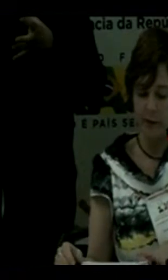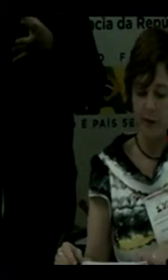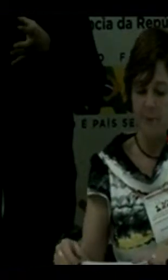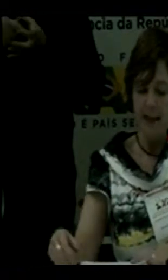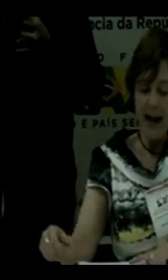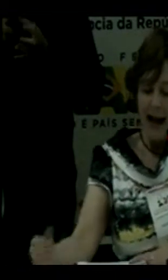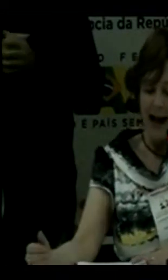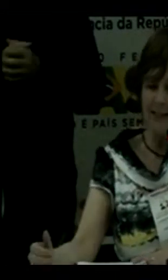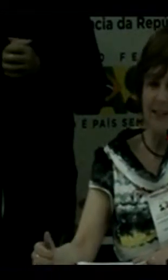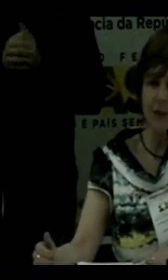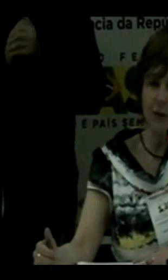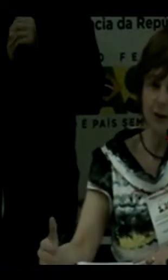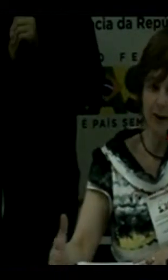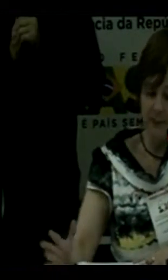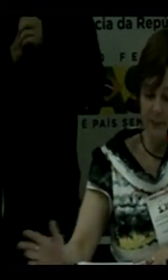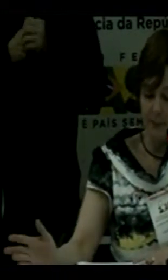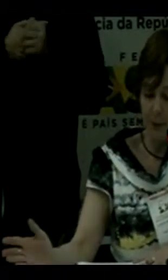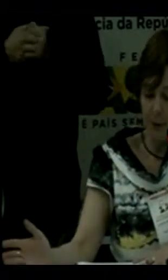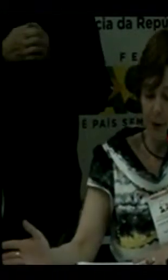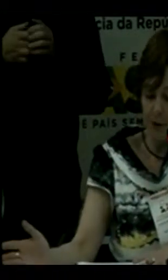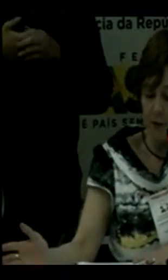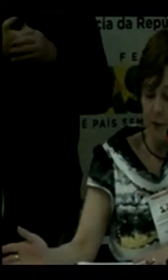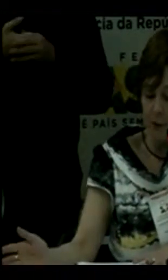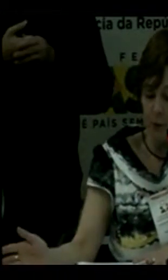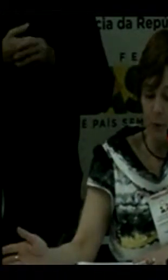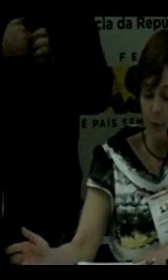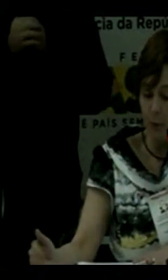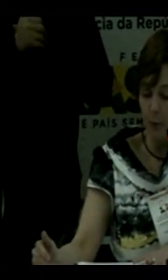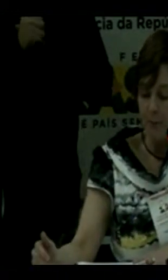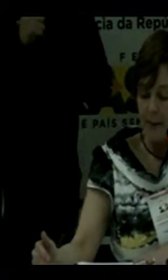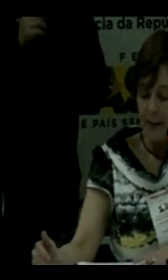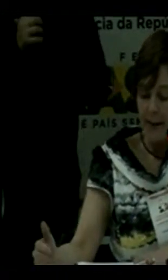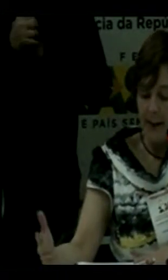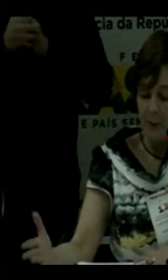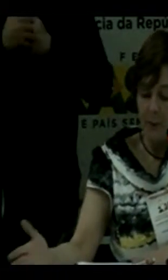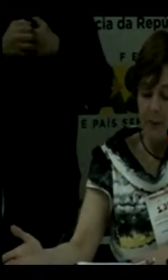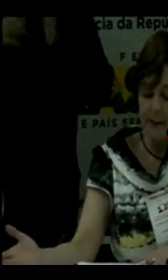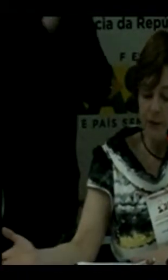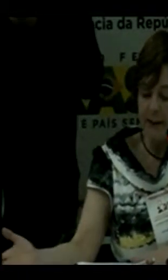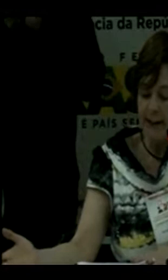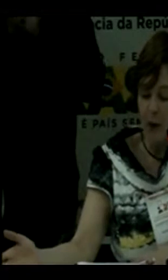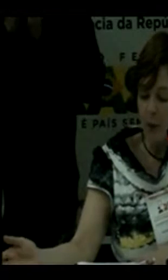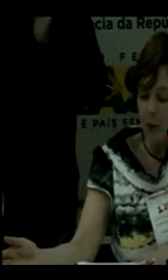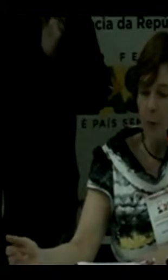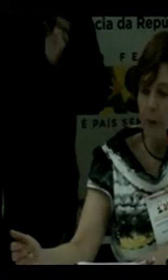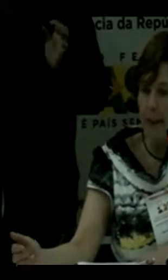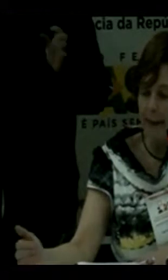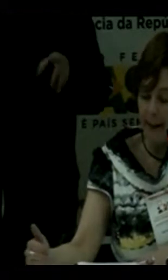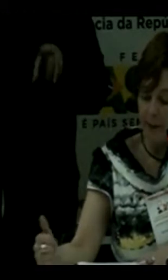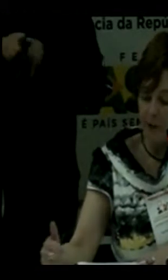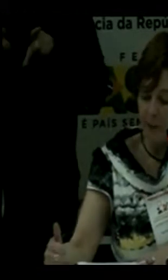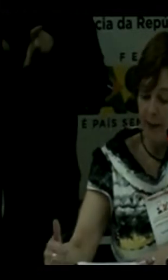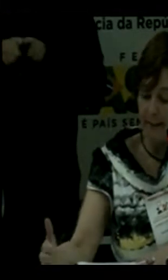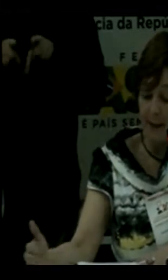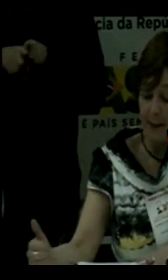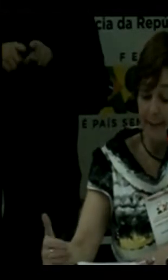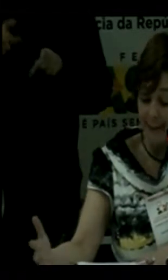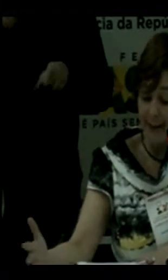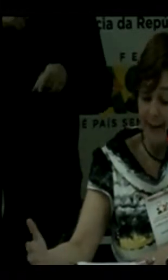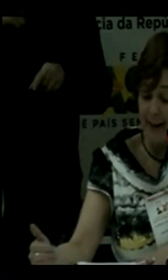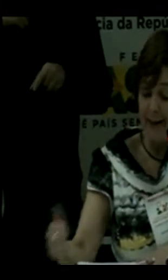do sistema. As ações propostas pelo grupo, uma primeira é de criar um grupo permanente